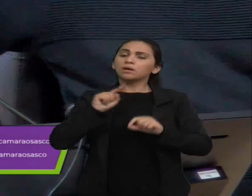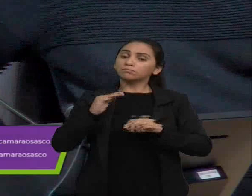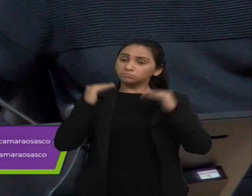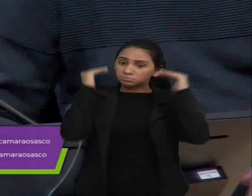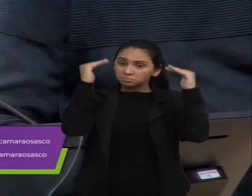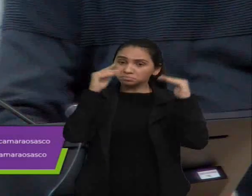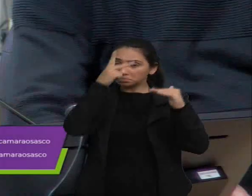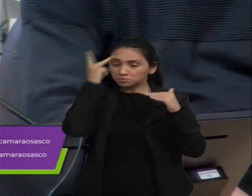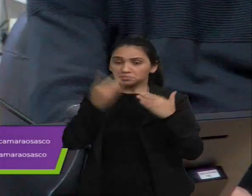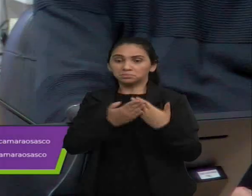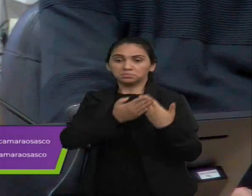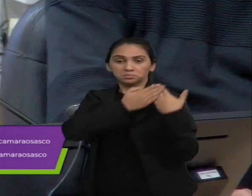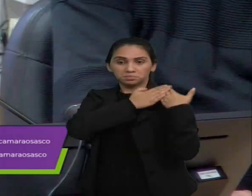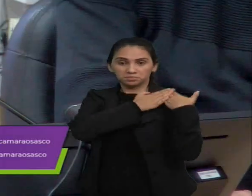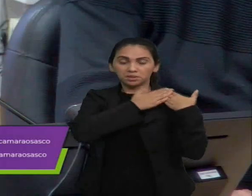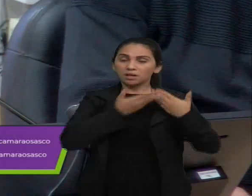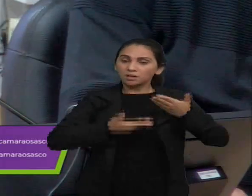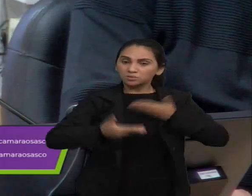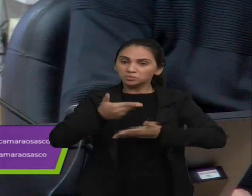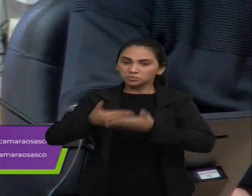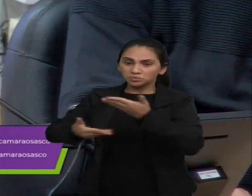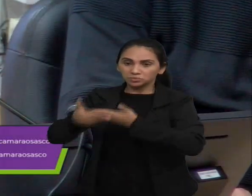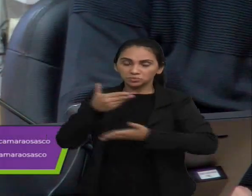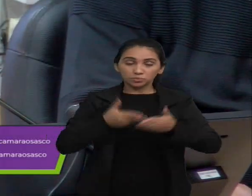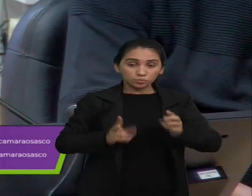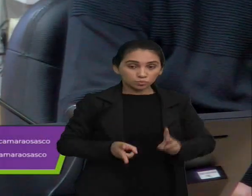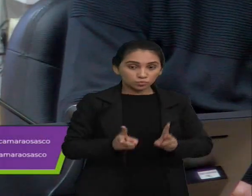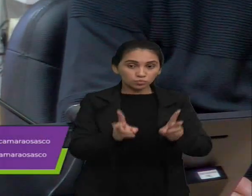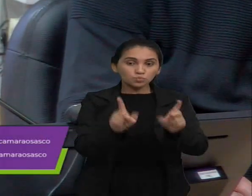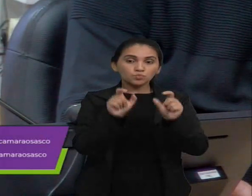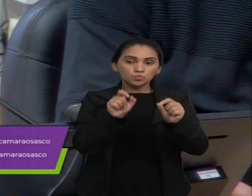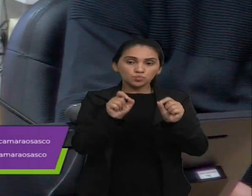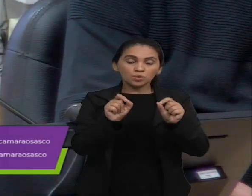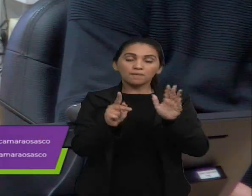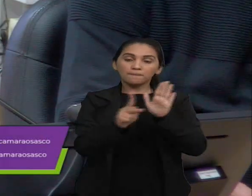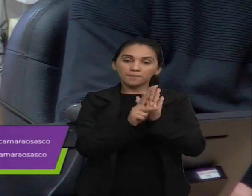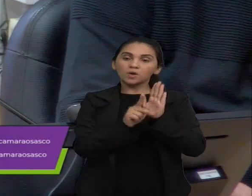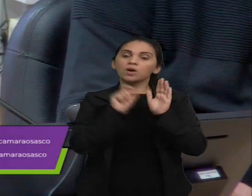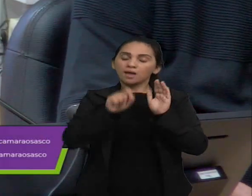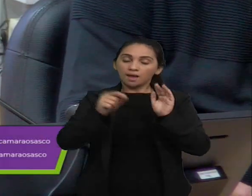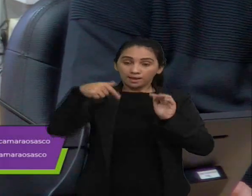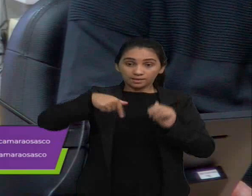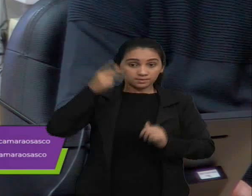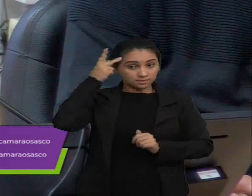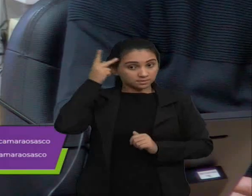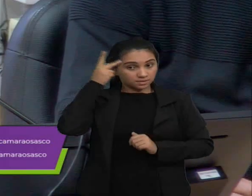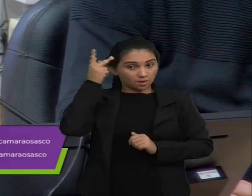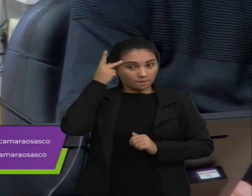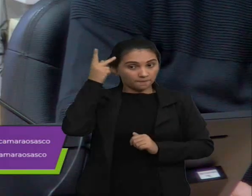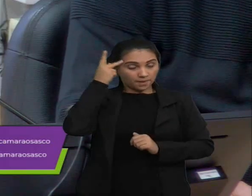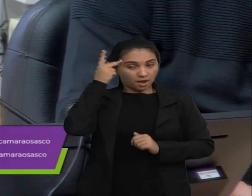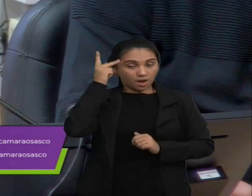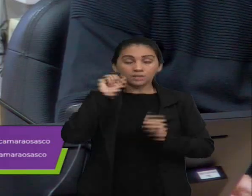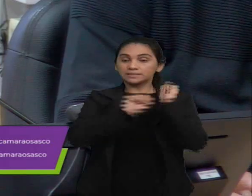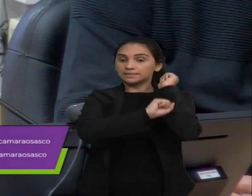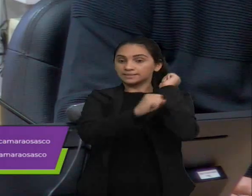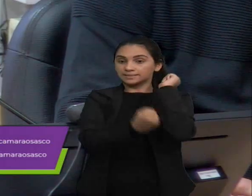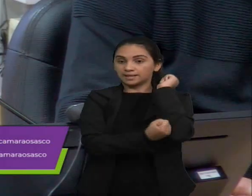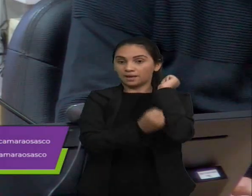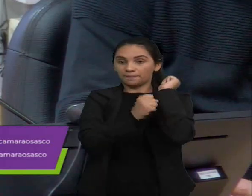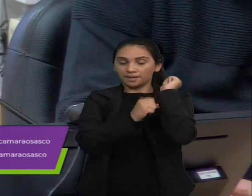responsáveis que se relacionem à permanência da Companhia de Saneamento Básico do Estado de São Paulo, Sabeste.